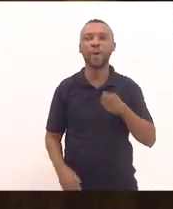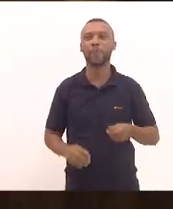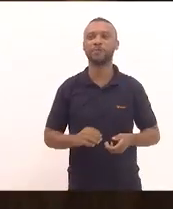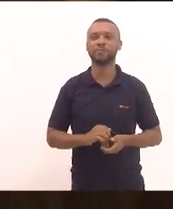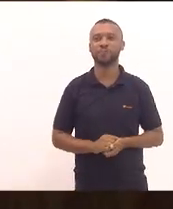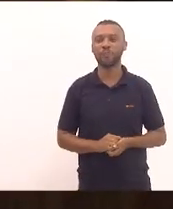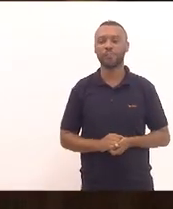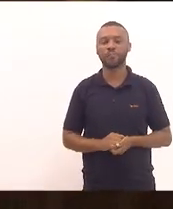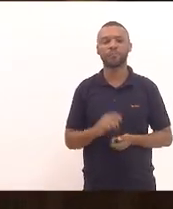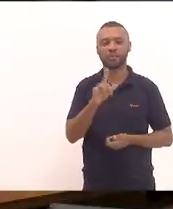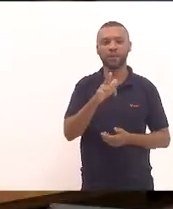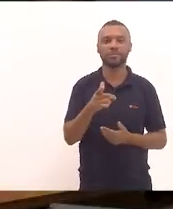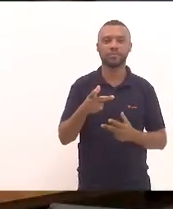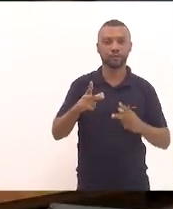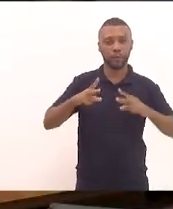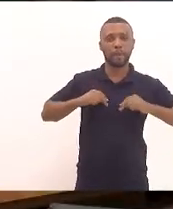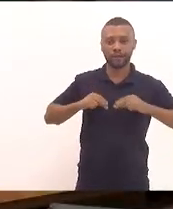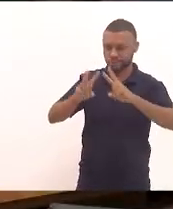Favorável.